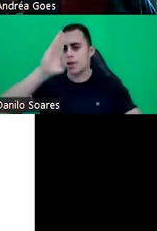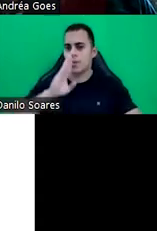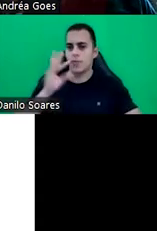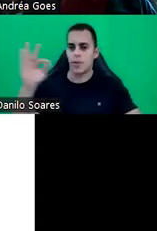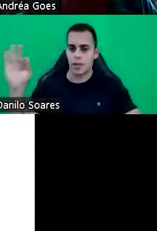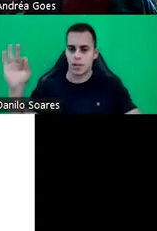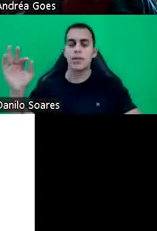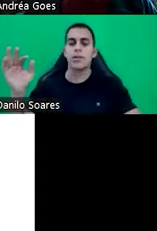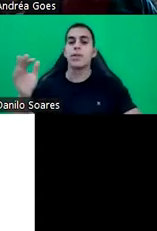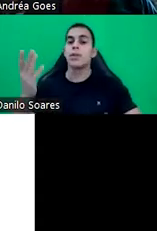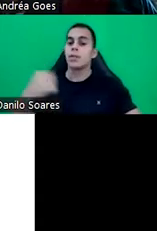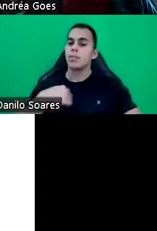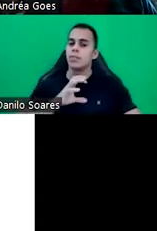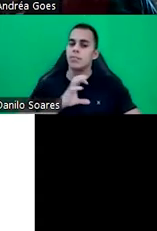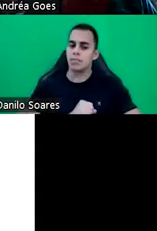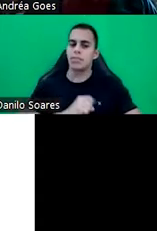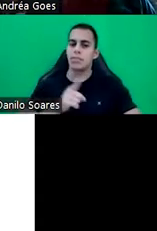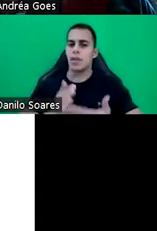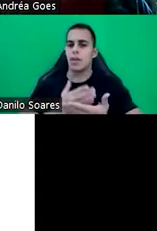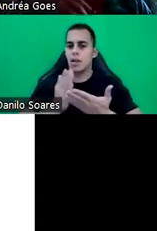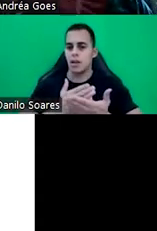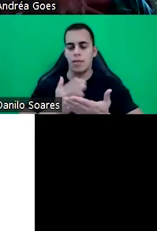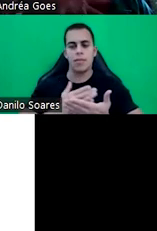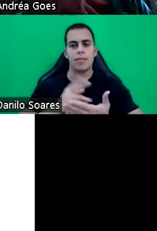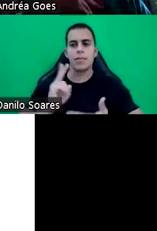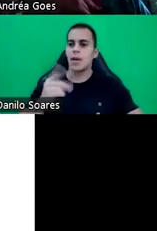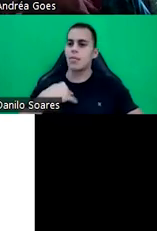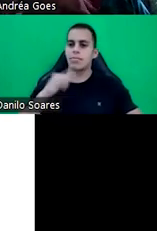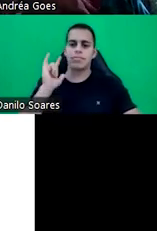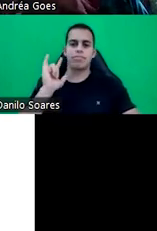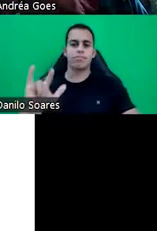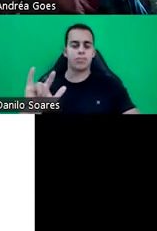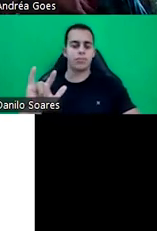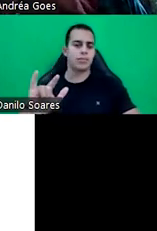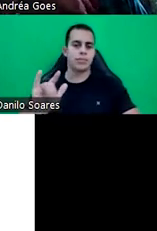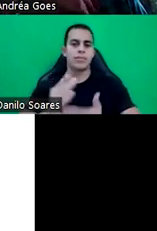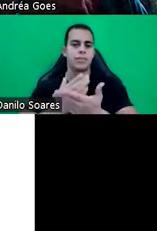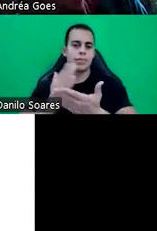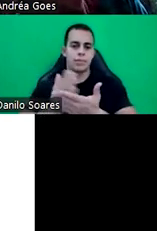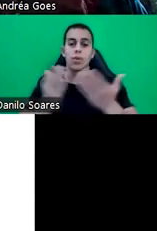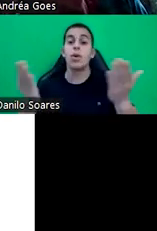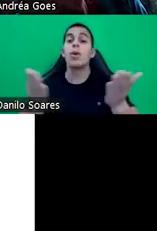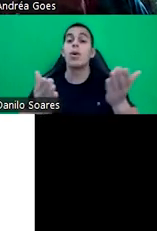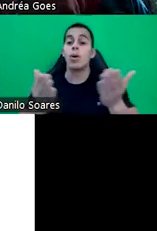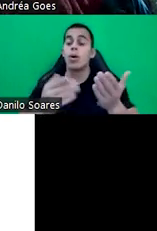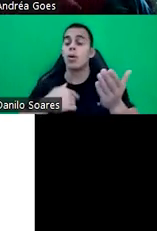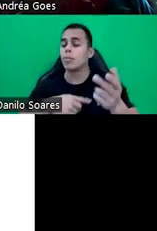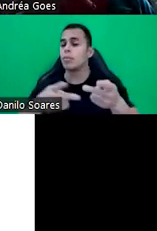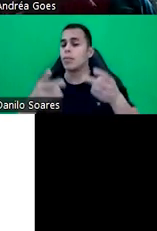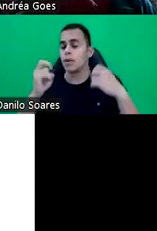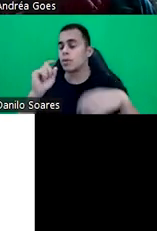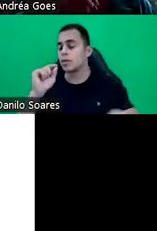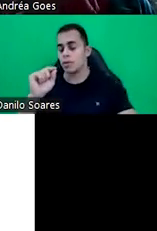essa paixão pelos livros sempre foi uma paixão minha em particular, e aí um dia eu vi que eu podia